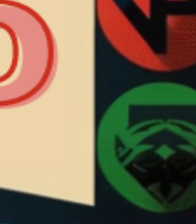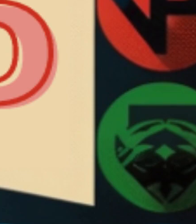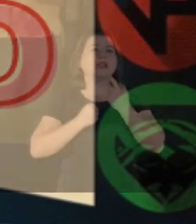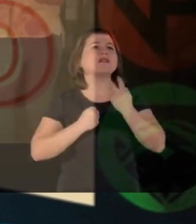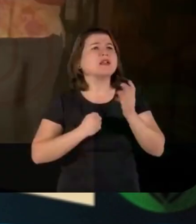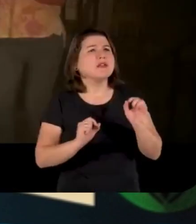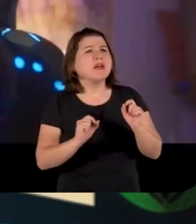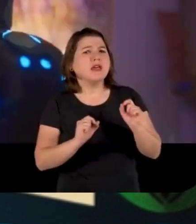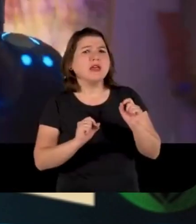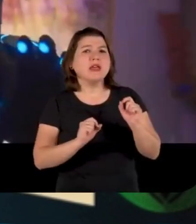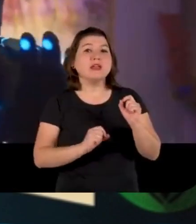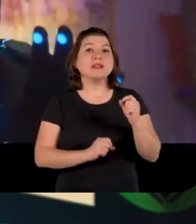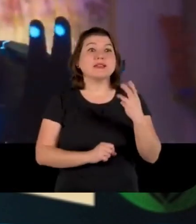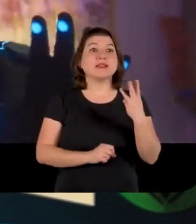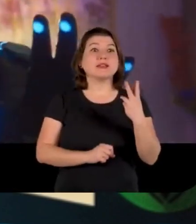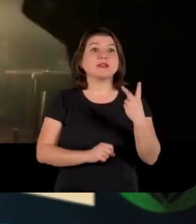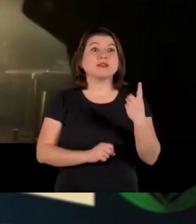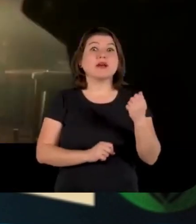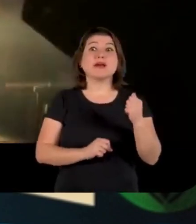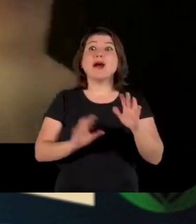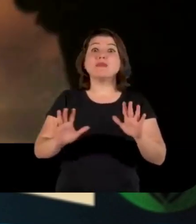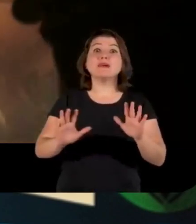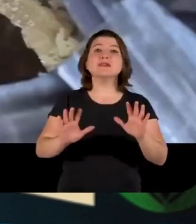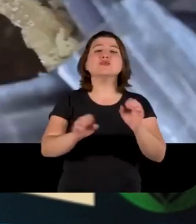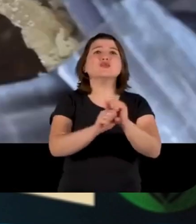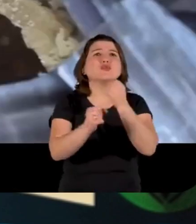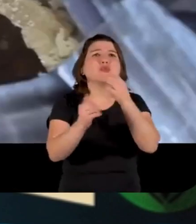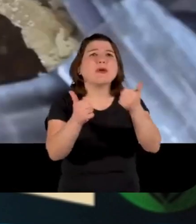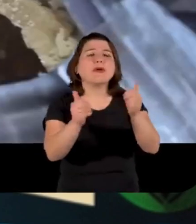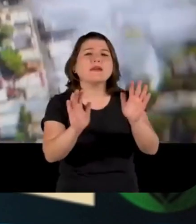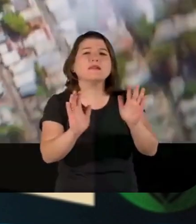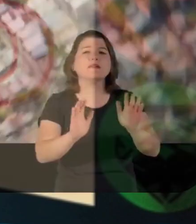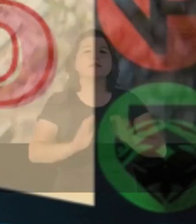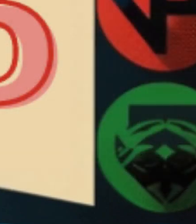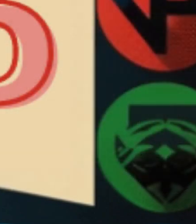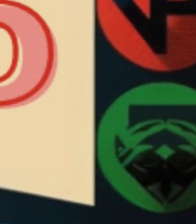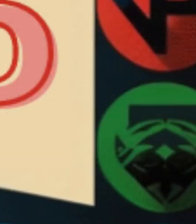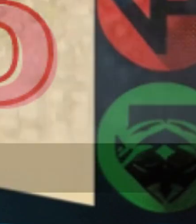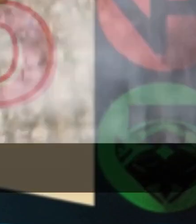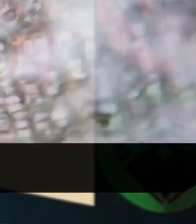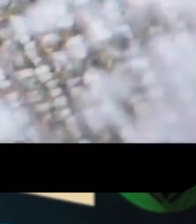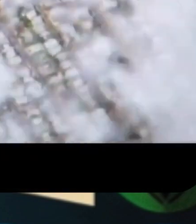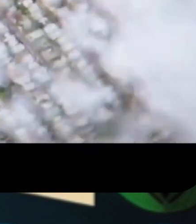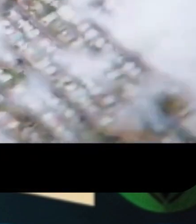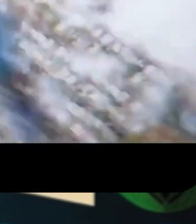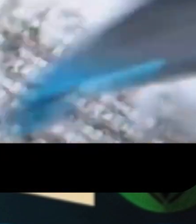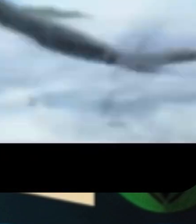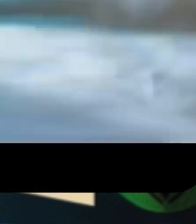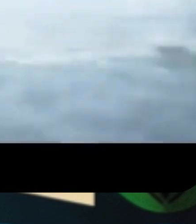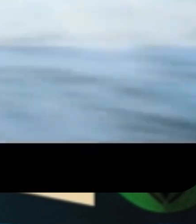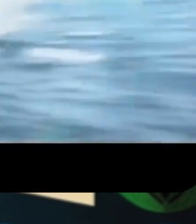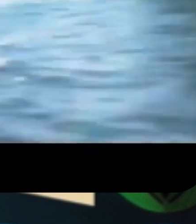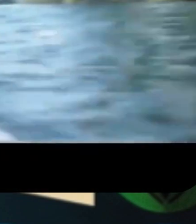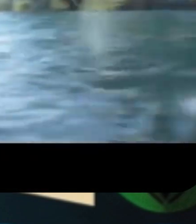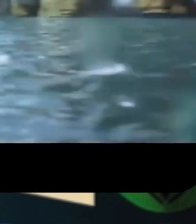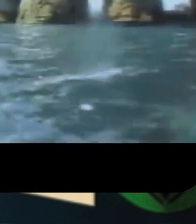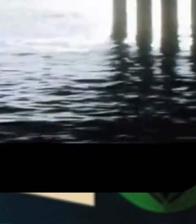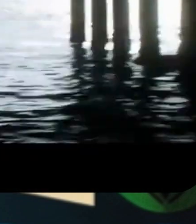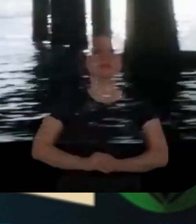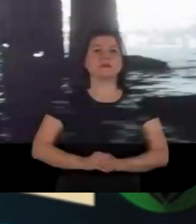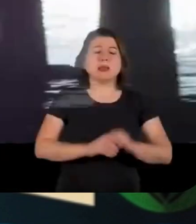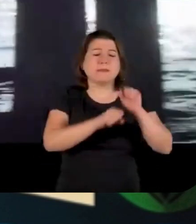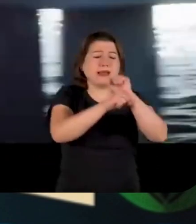canal. Não gostou? Comente aí embaixo qual que é a sua opinião sobre o Besouro Azul. Não deixe de compartilhar com seu amigo